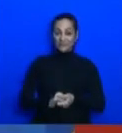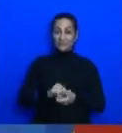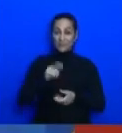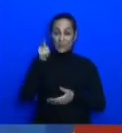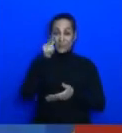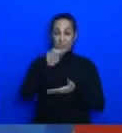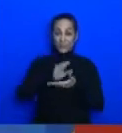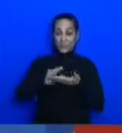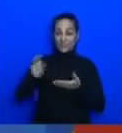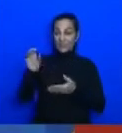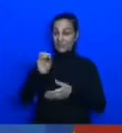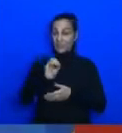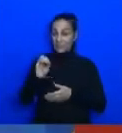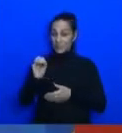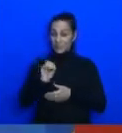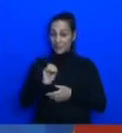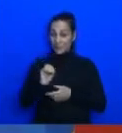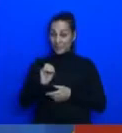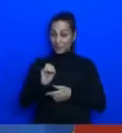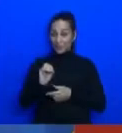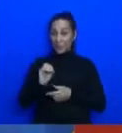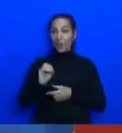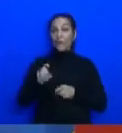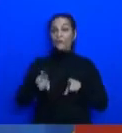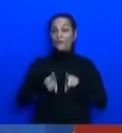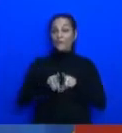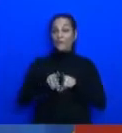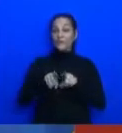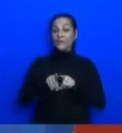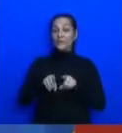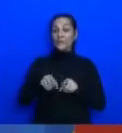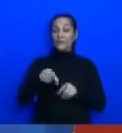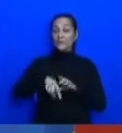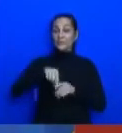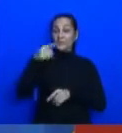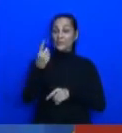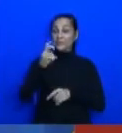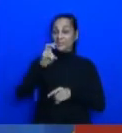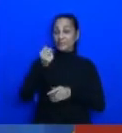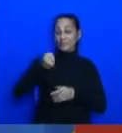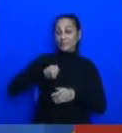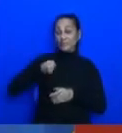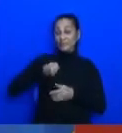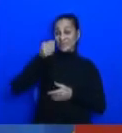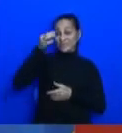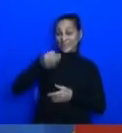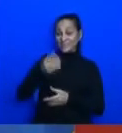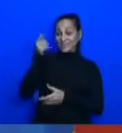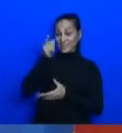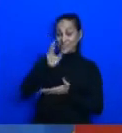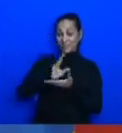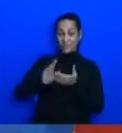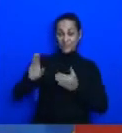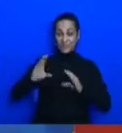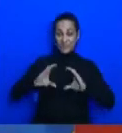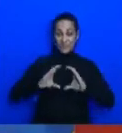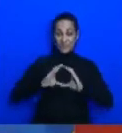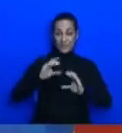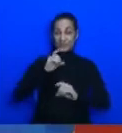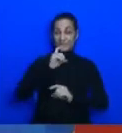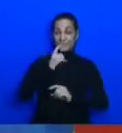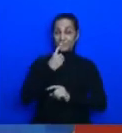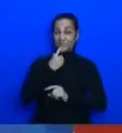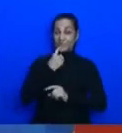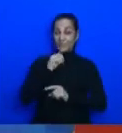Você ganha prêmio com zero acerto. Também a partir de 15 acertos na Lotomania. Bola vermelha